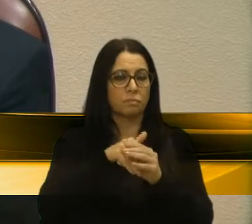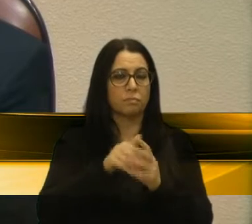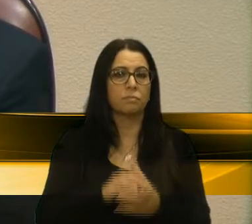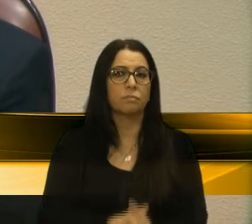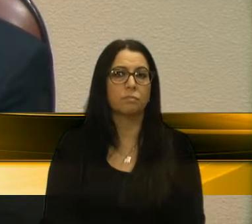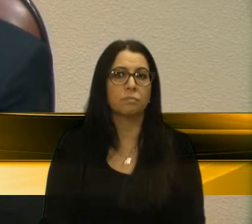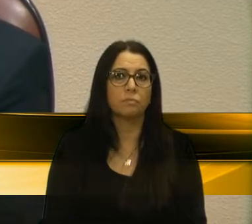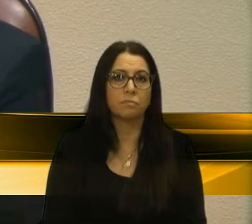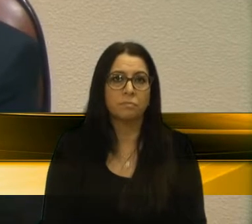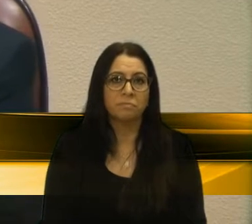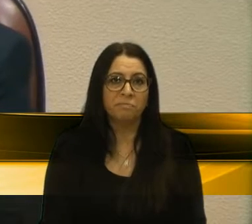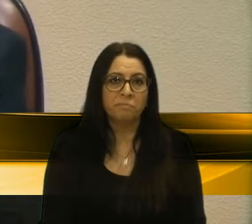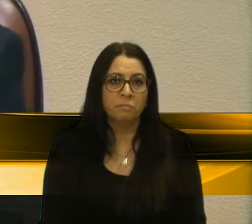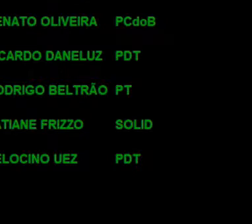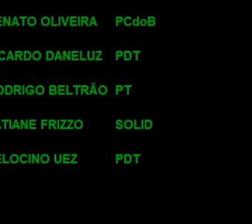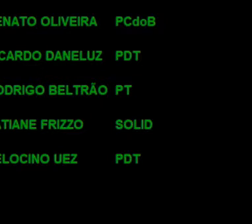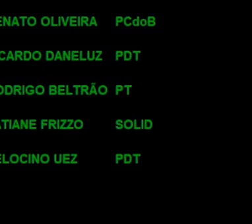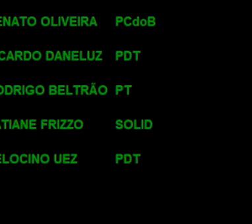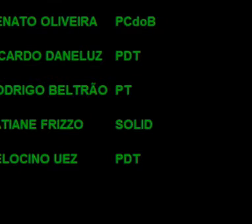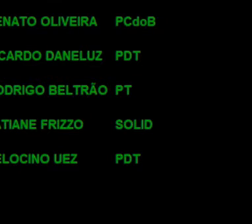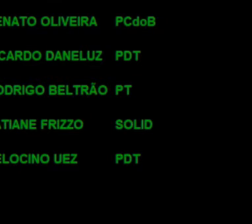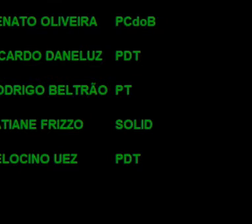registre seus votos.